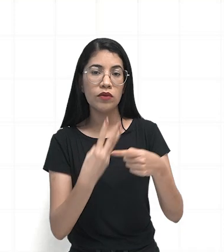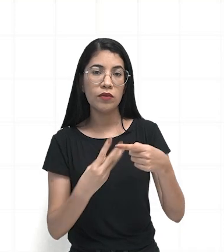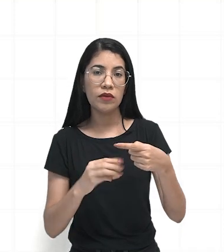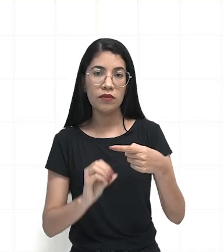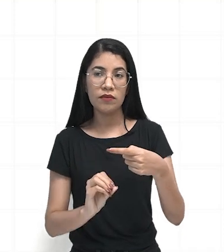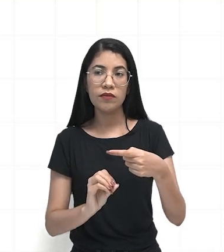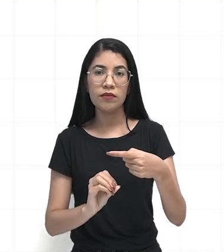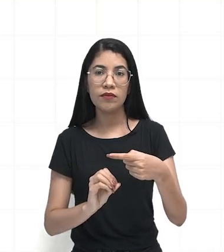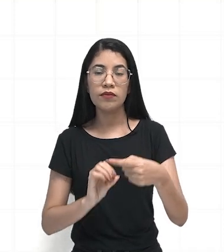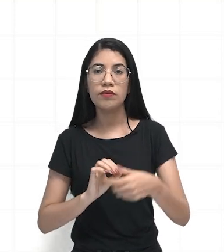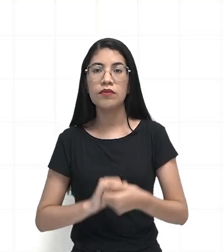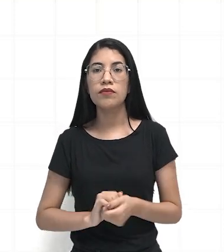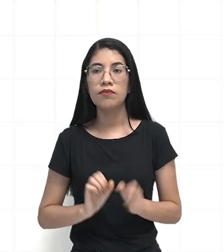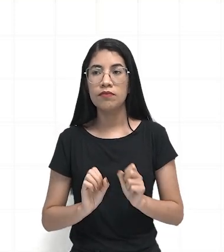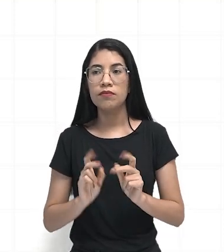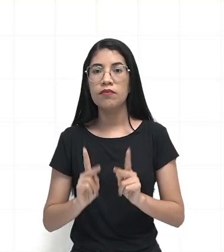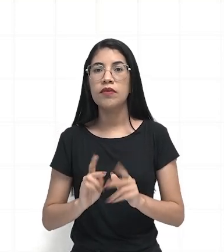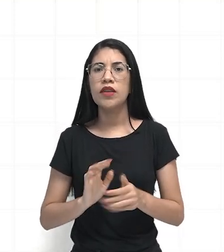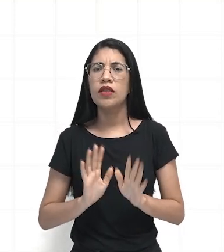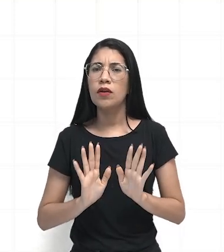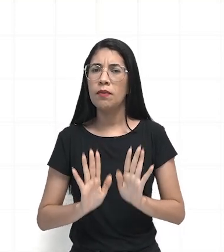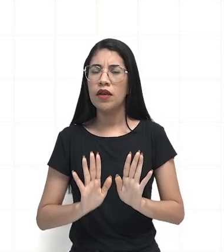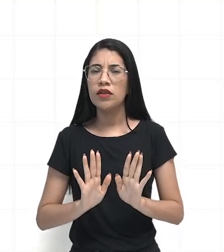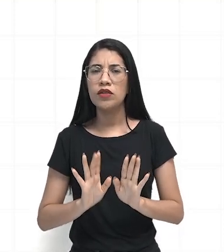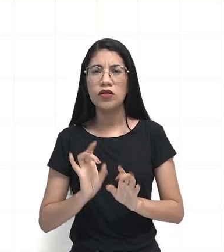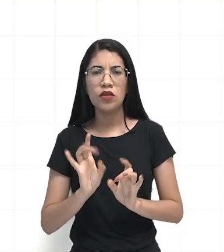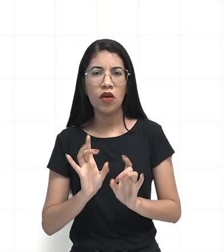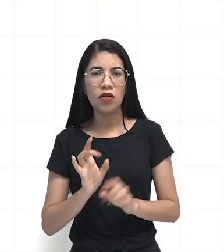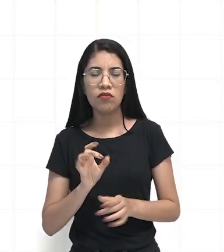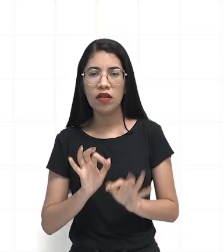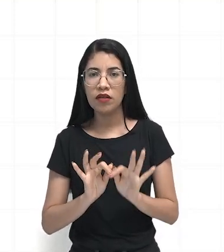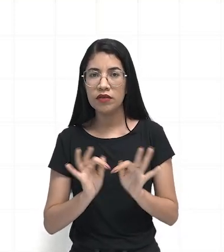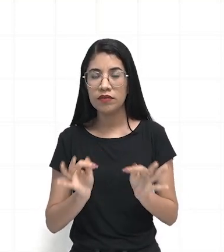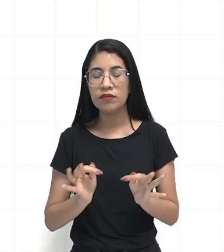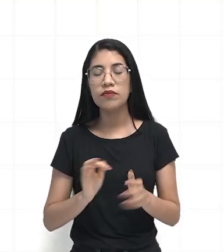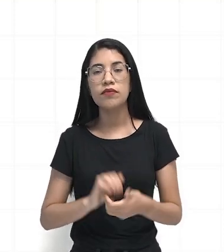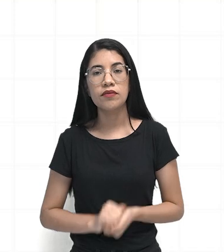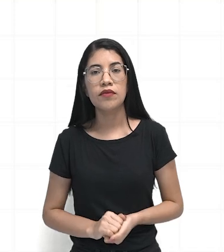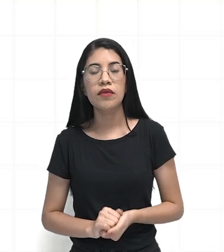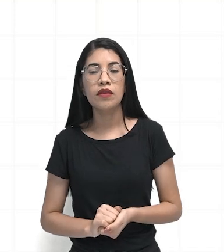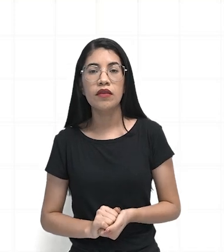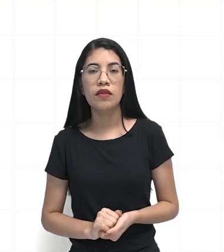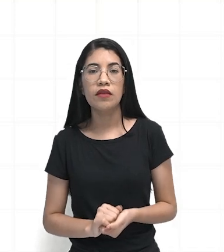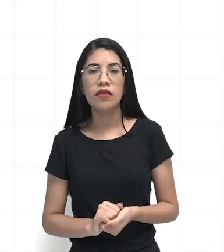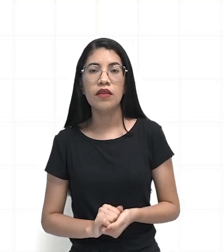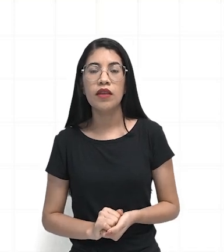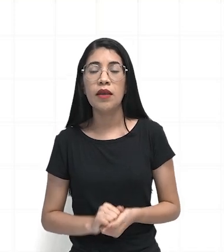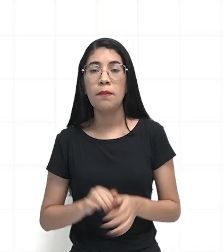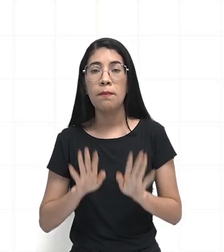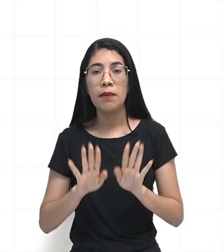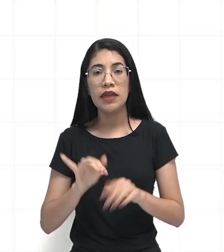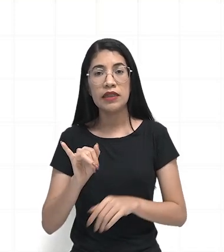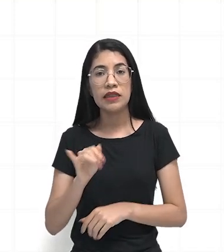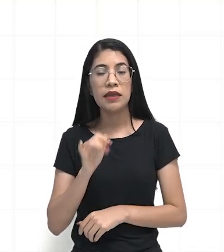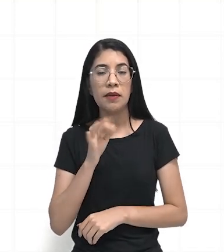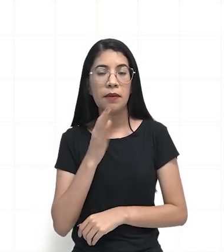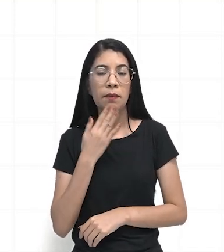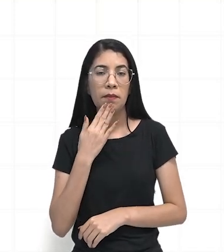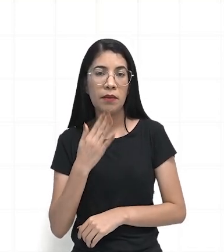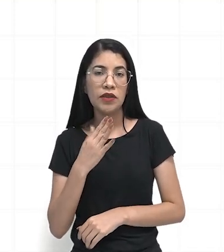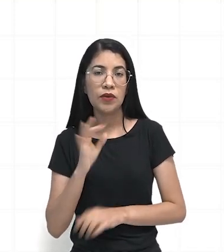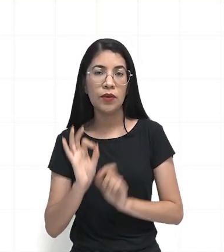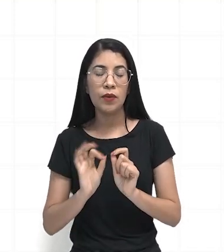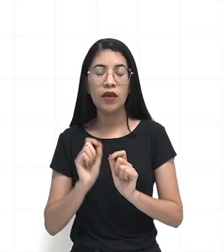sobre 30. Tá certo? Só isso, professora? Só isso. Ok? Se pedir em